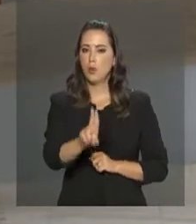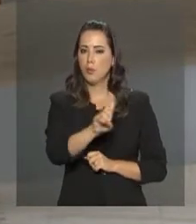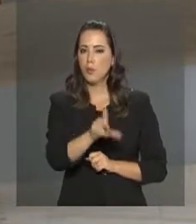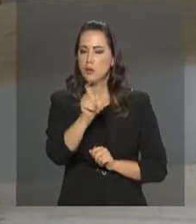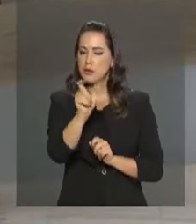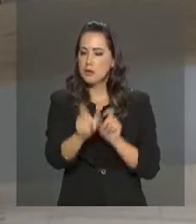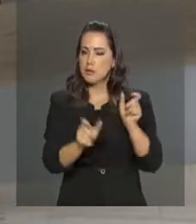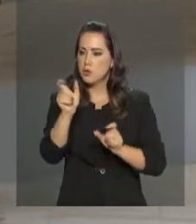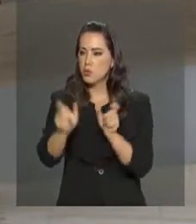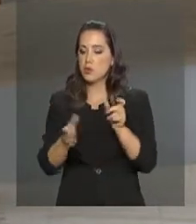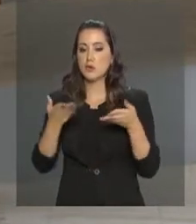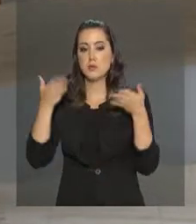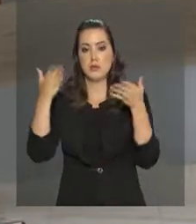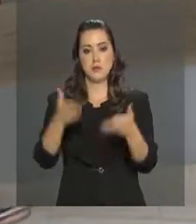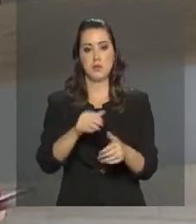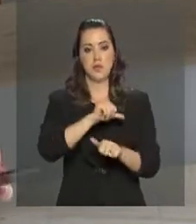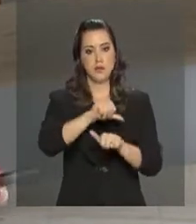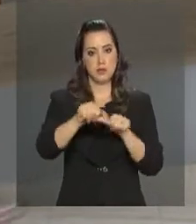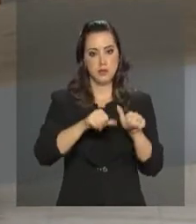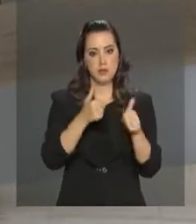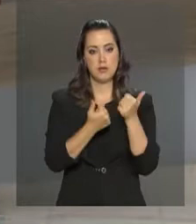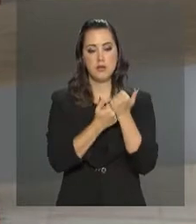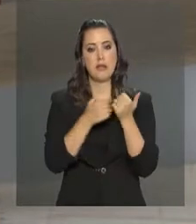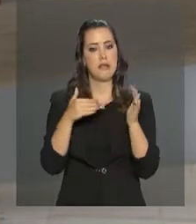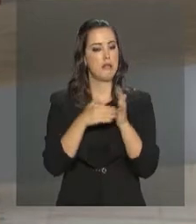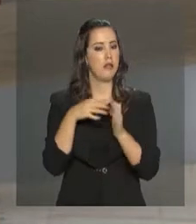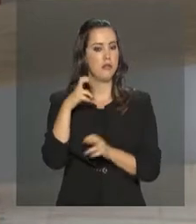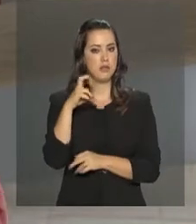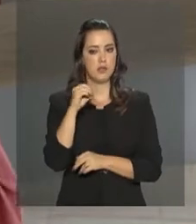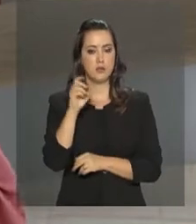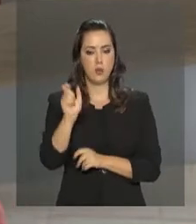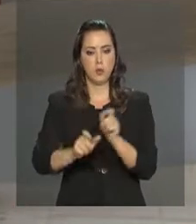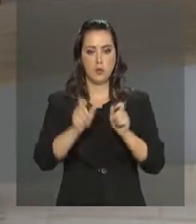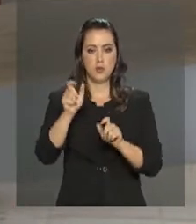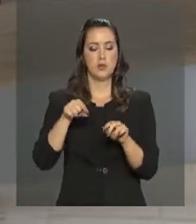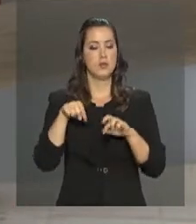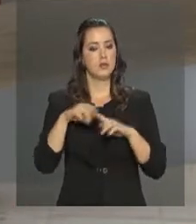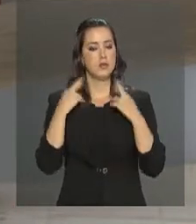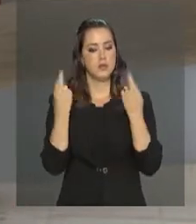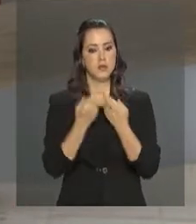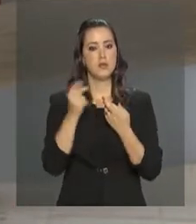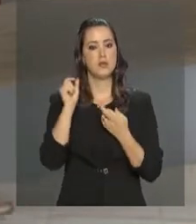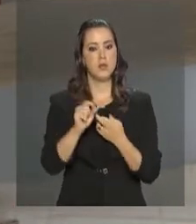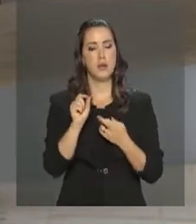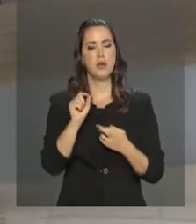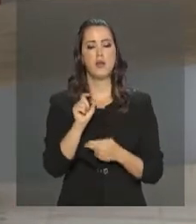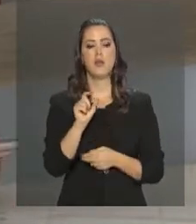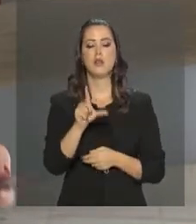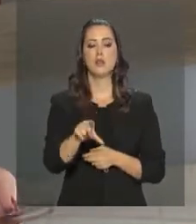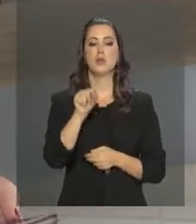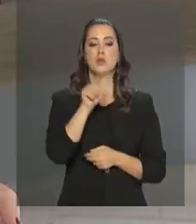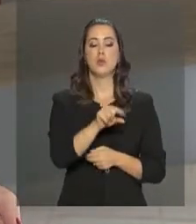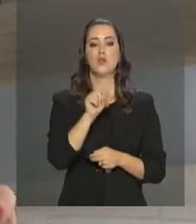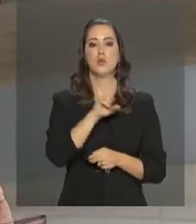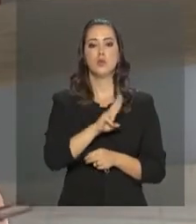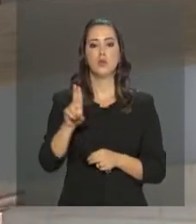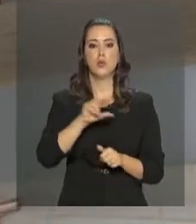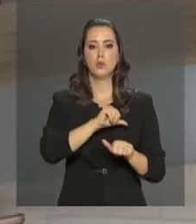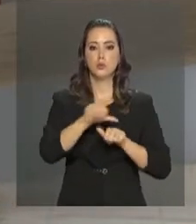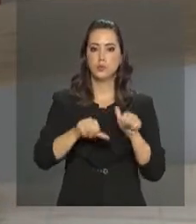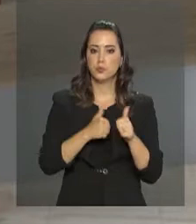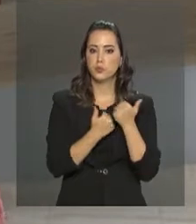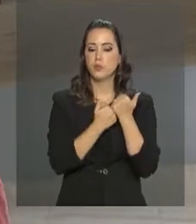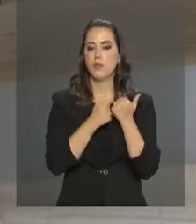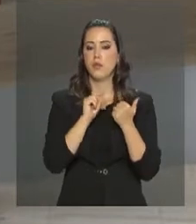participar desse gabinete, que deve ter até 50 pessoas. Então, essa reunião hoje, inclusive, deve ser para definir a equipe de